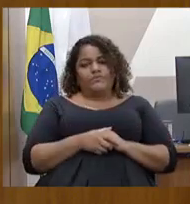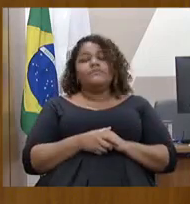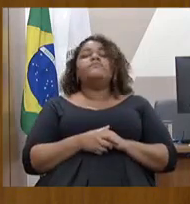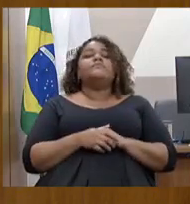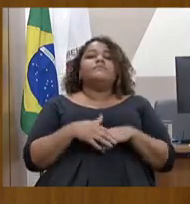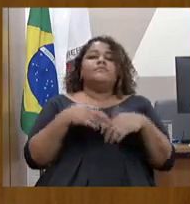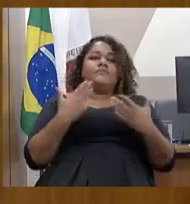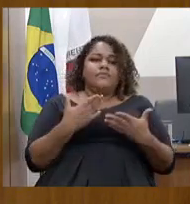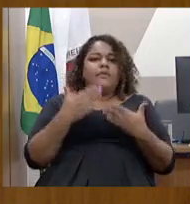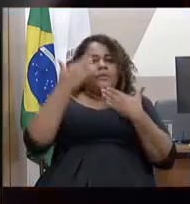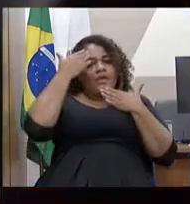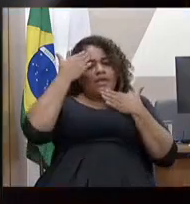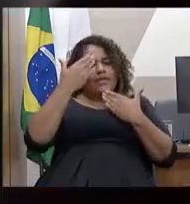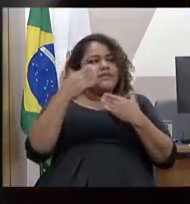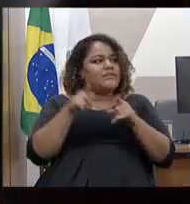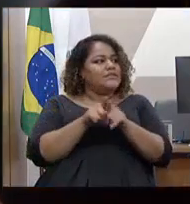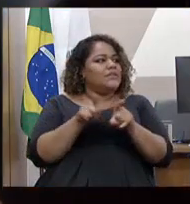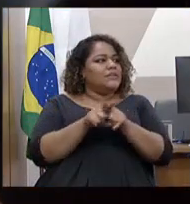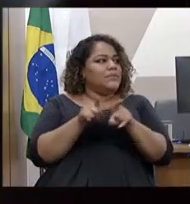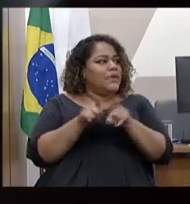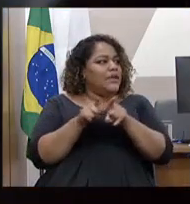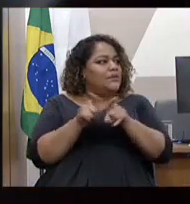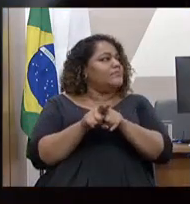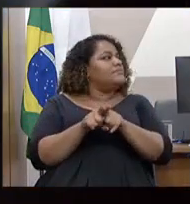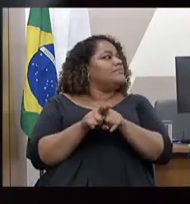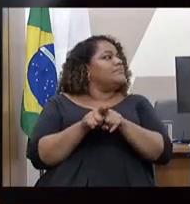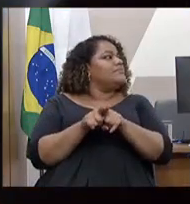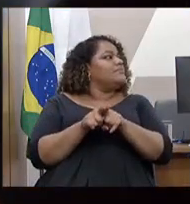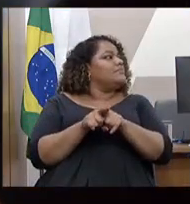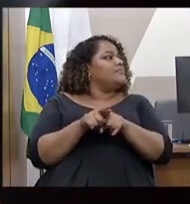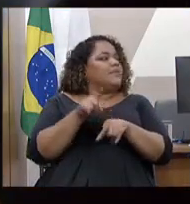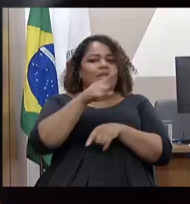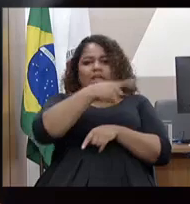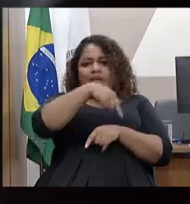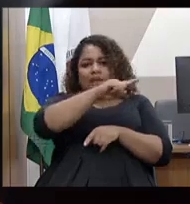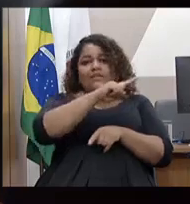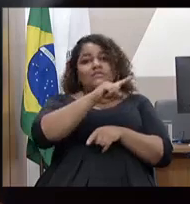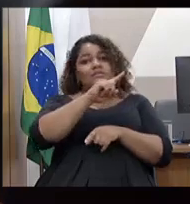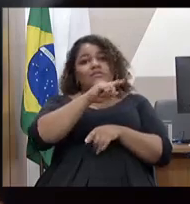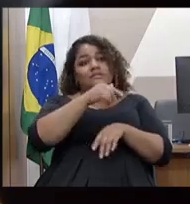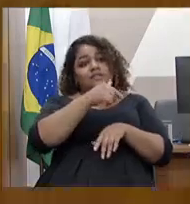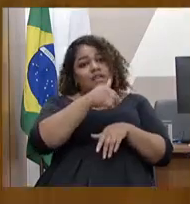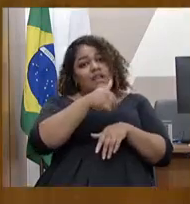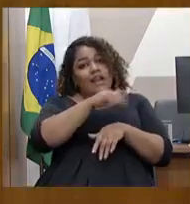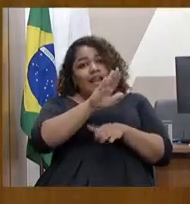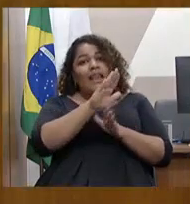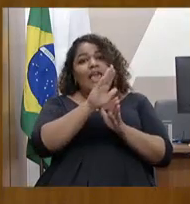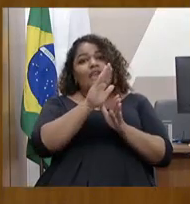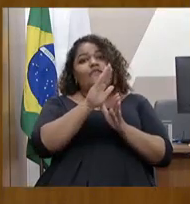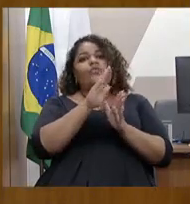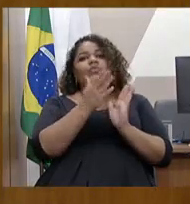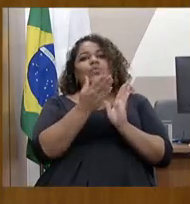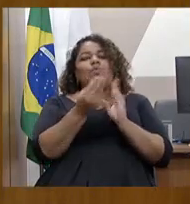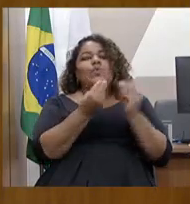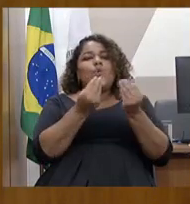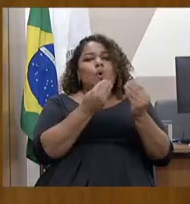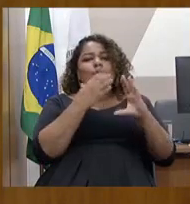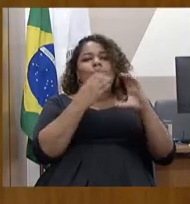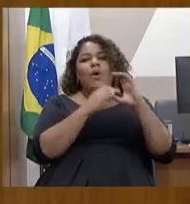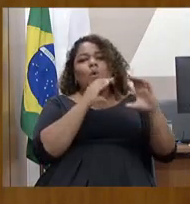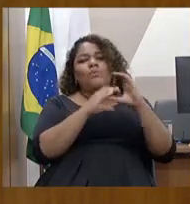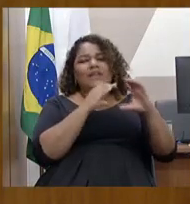também que sem que soubéssemos né levo essa ideia do formato de comunicação